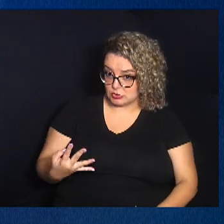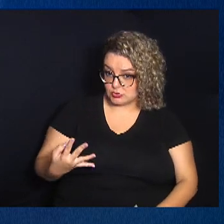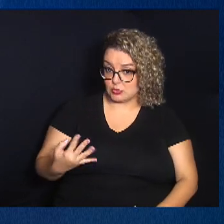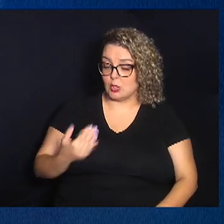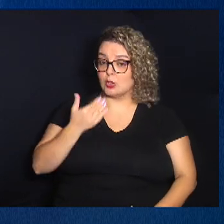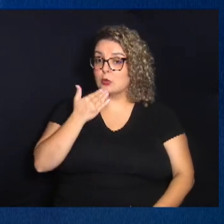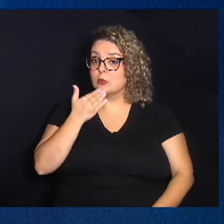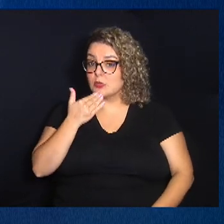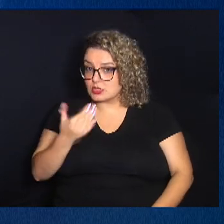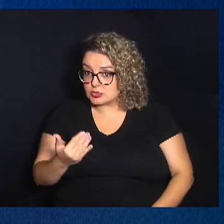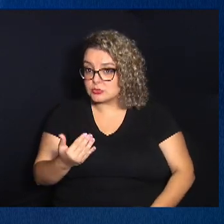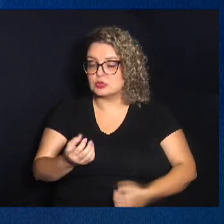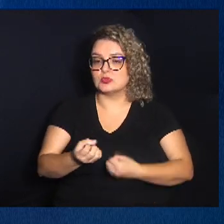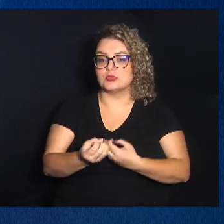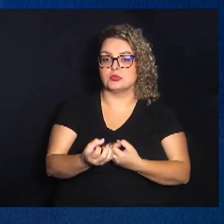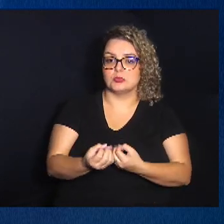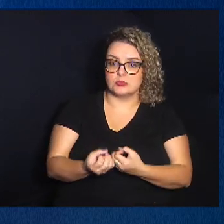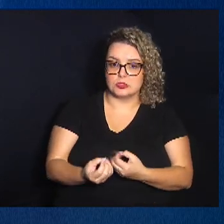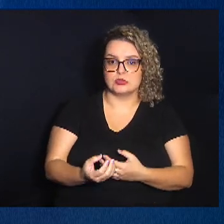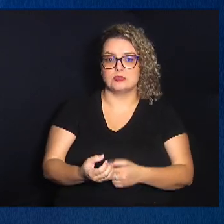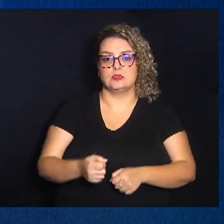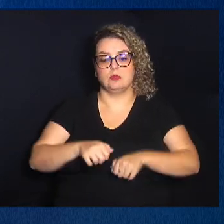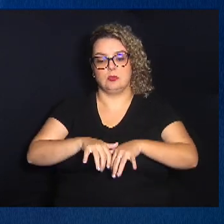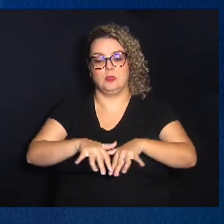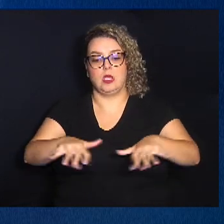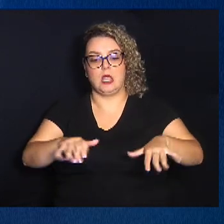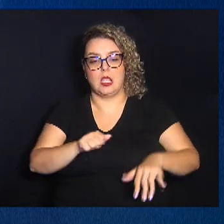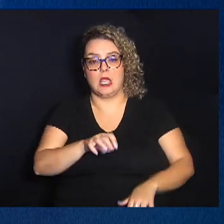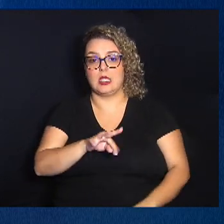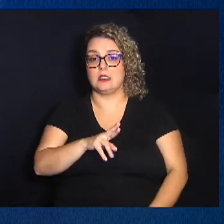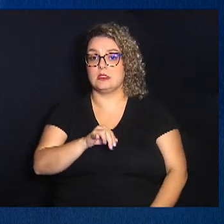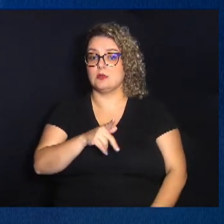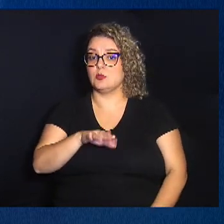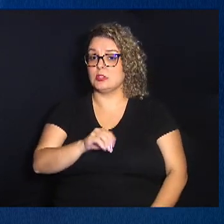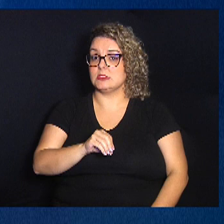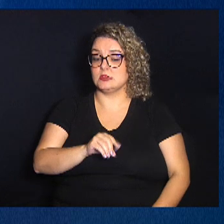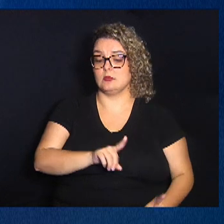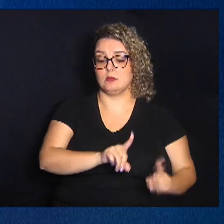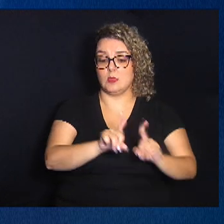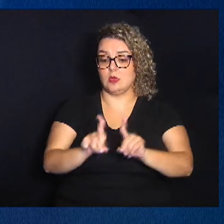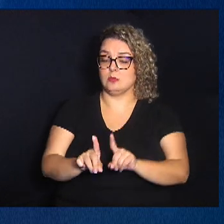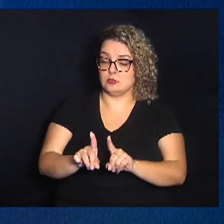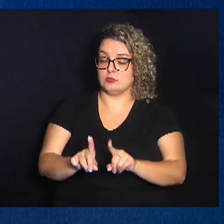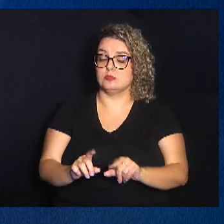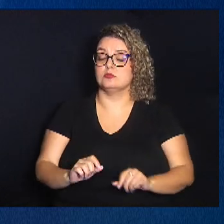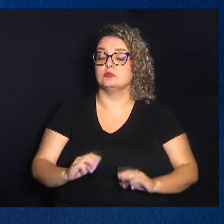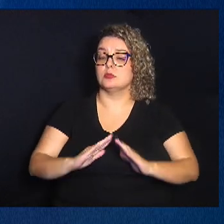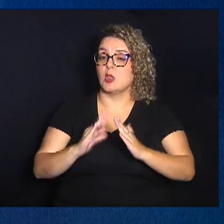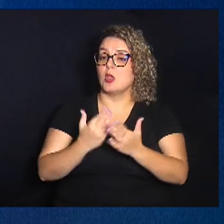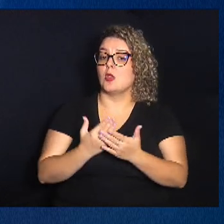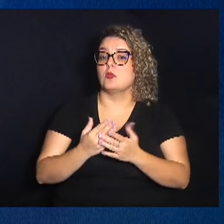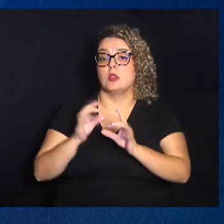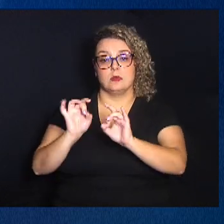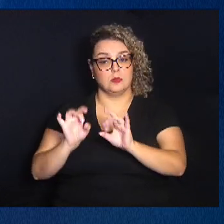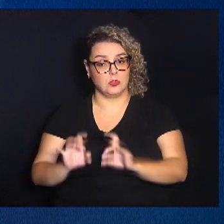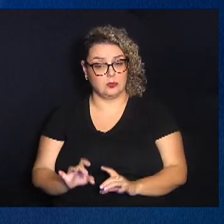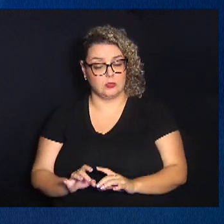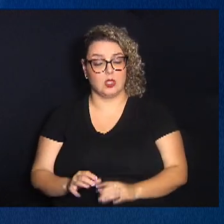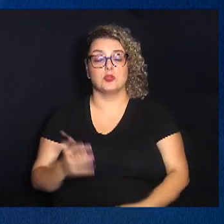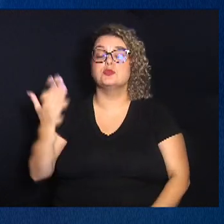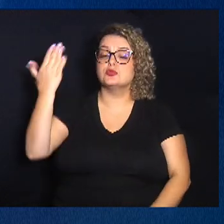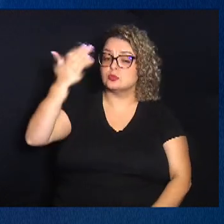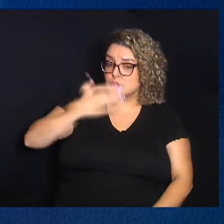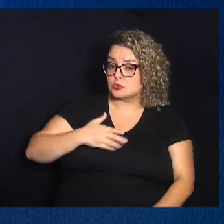pedindo informações sobre a atribuição de acompanhantes escolares especializados nos casos de